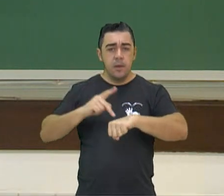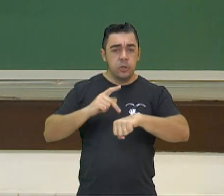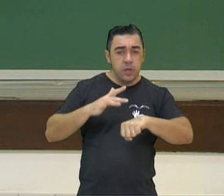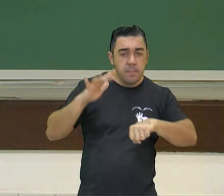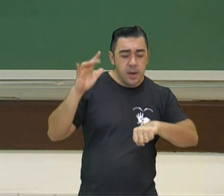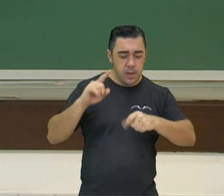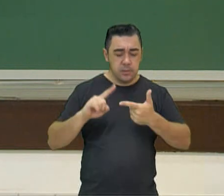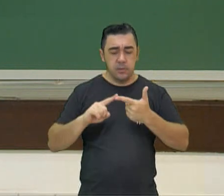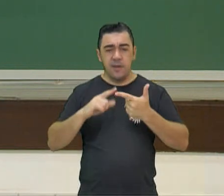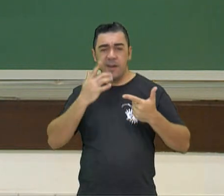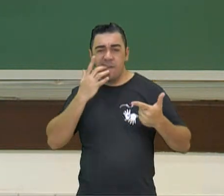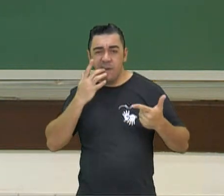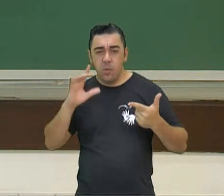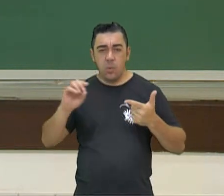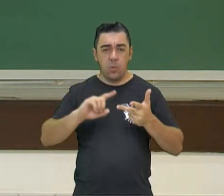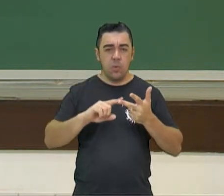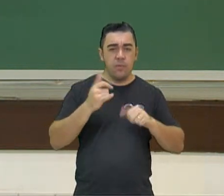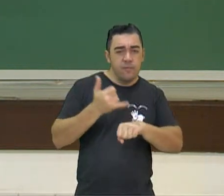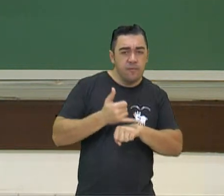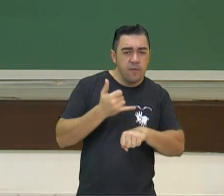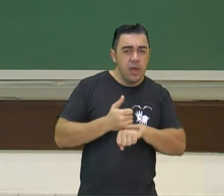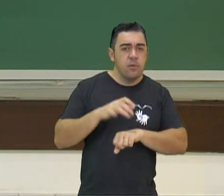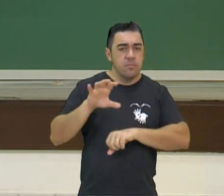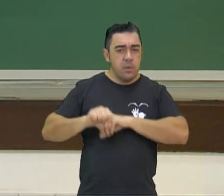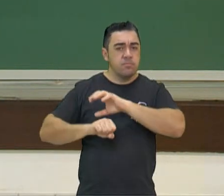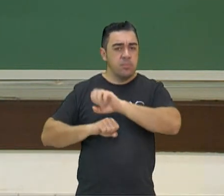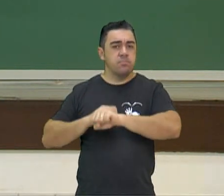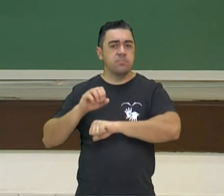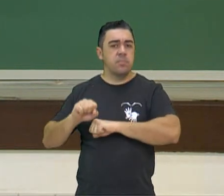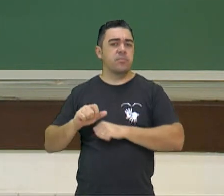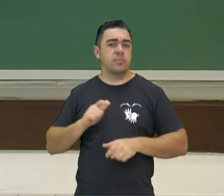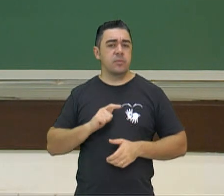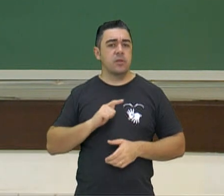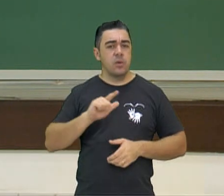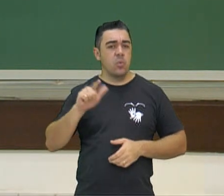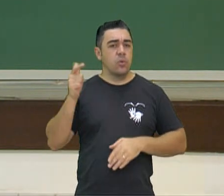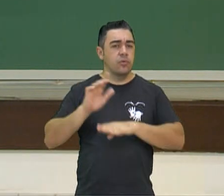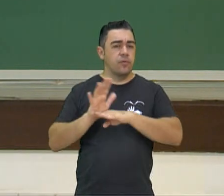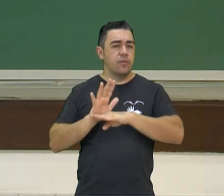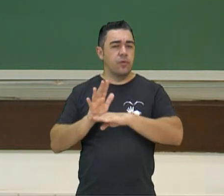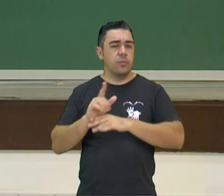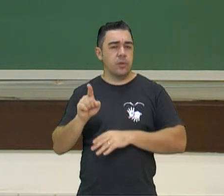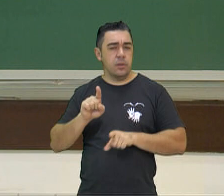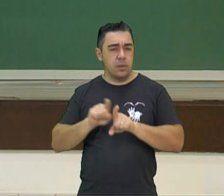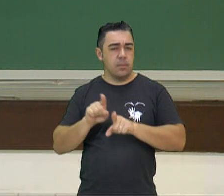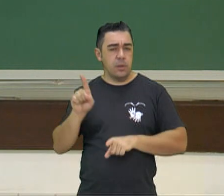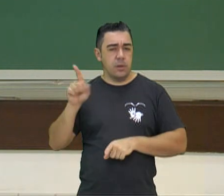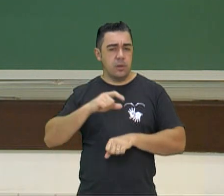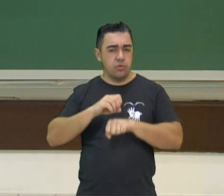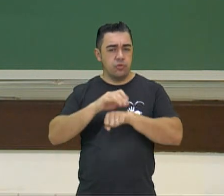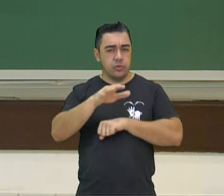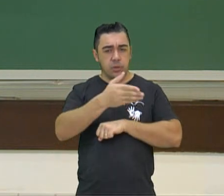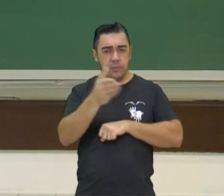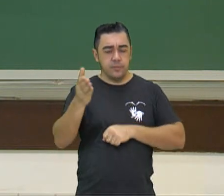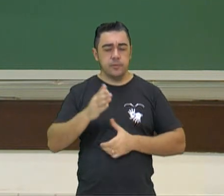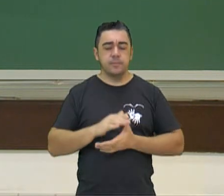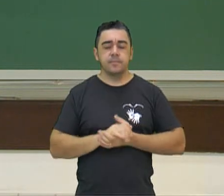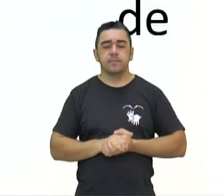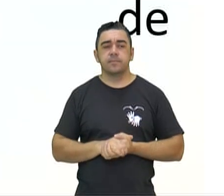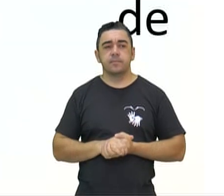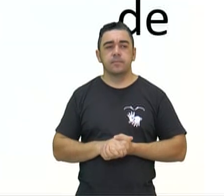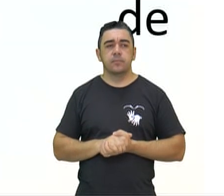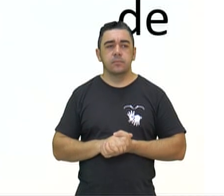petróleo, aos montes, certo? Filme Diamantes de Sangue é outra dica também aí. Então, eu acabei de falar o que